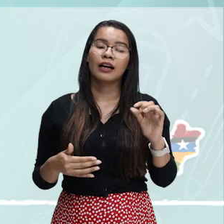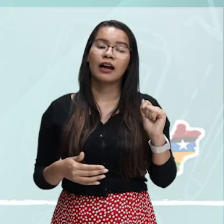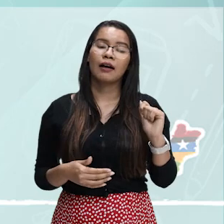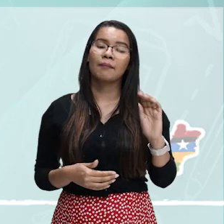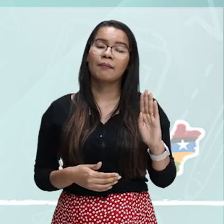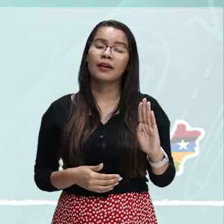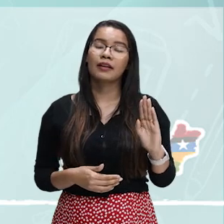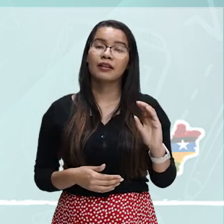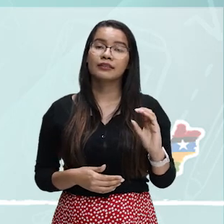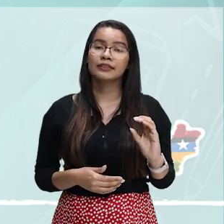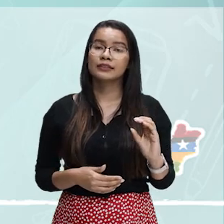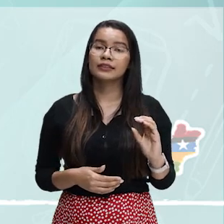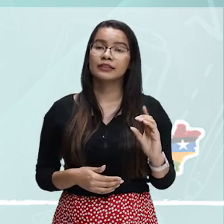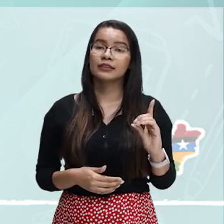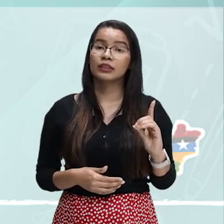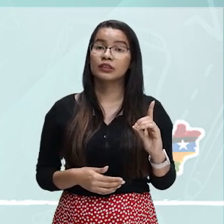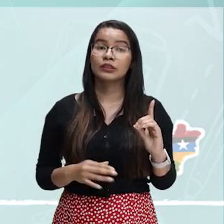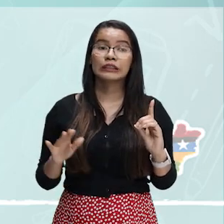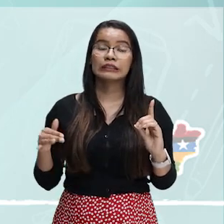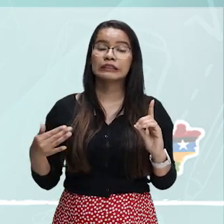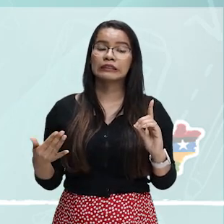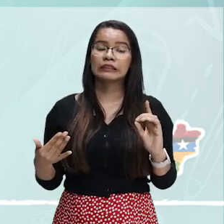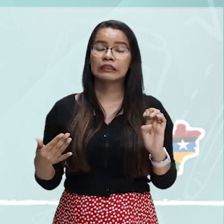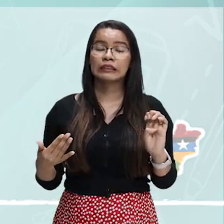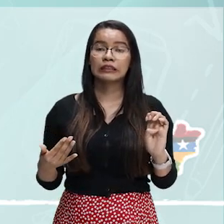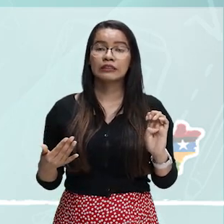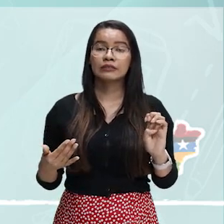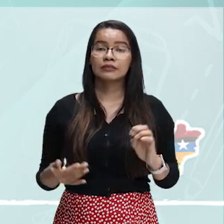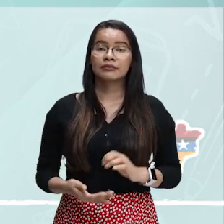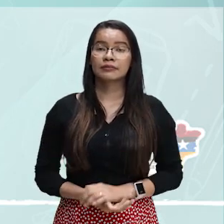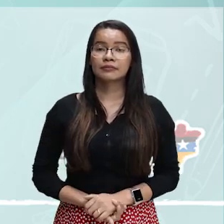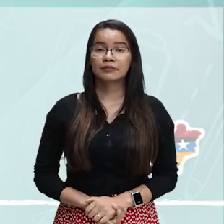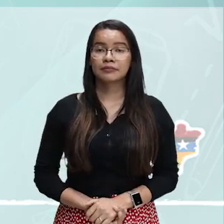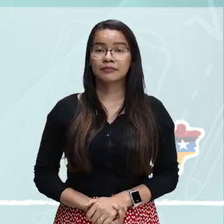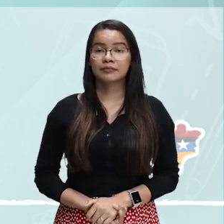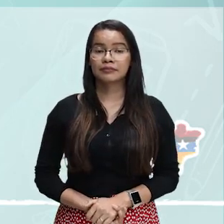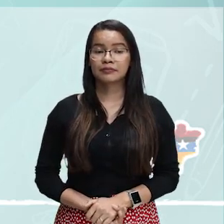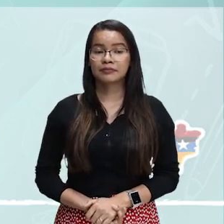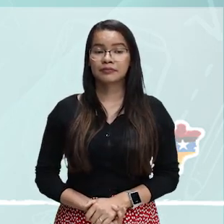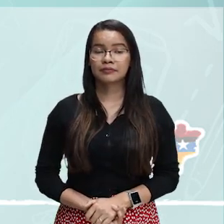A, letra B, letra C, letra D ou letra E?